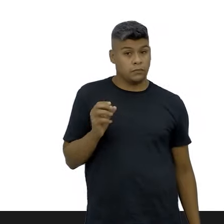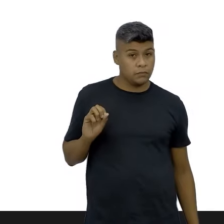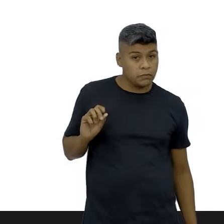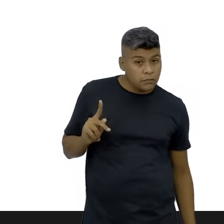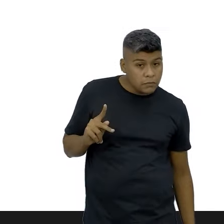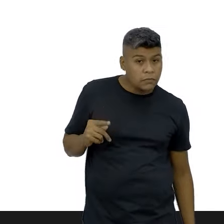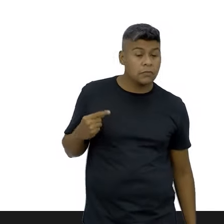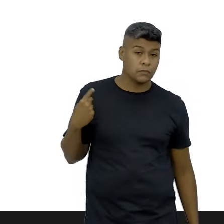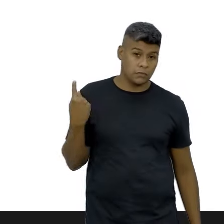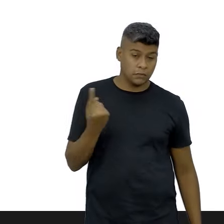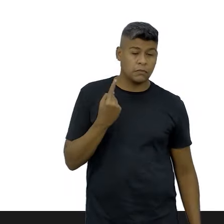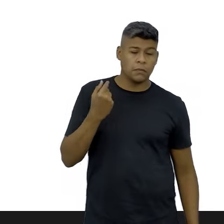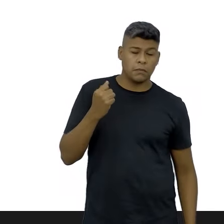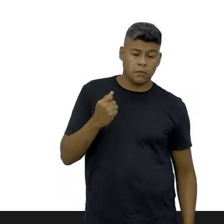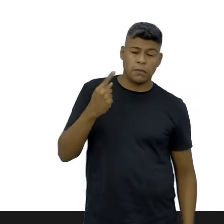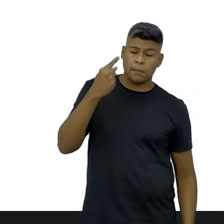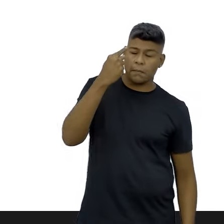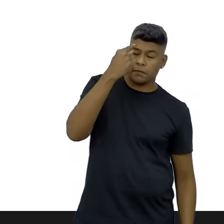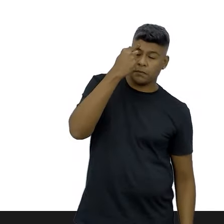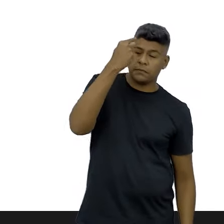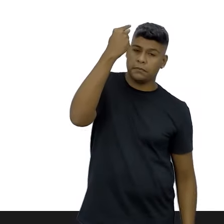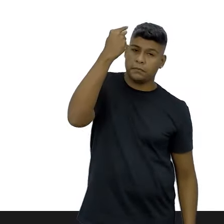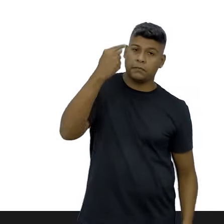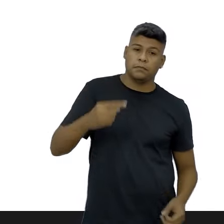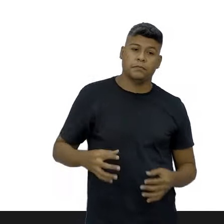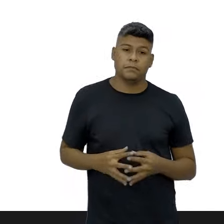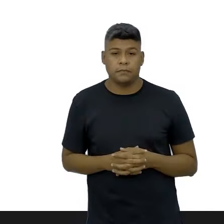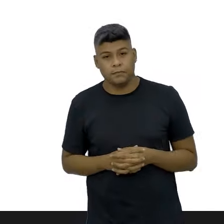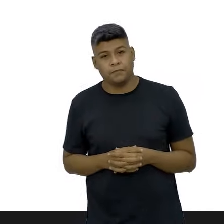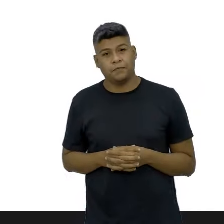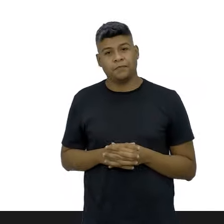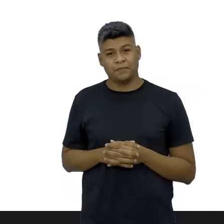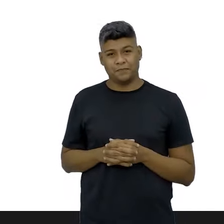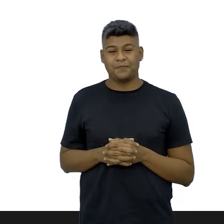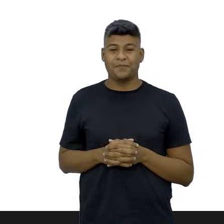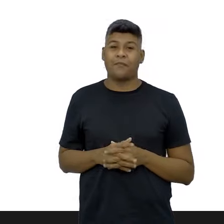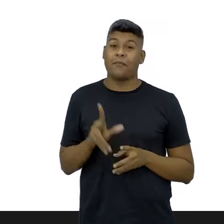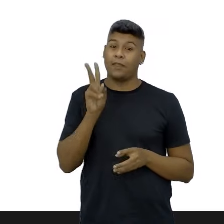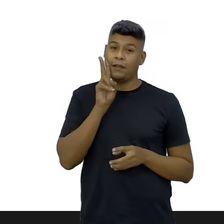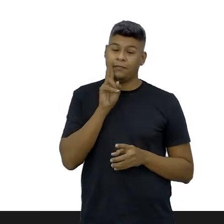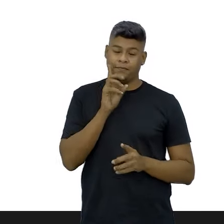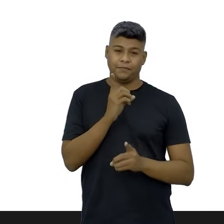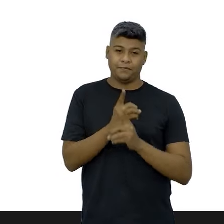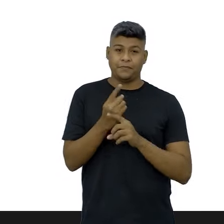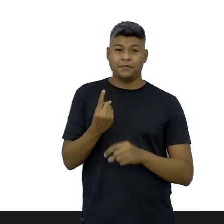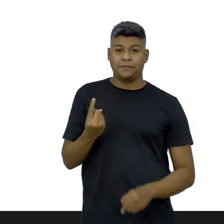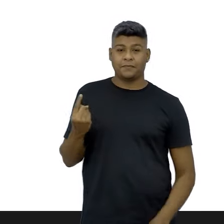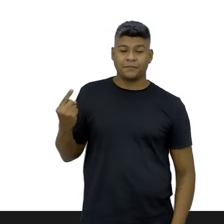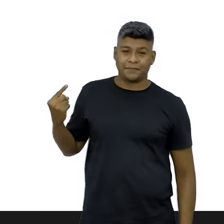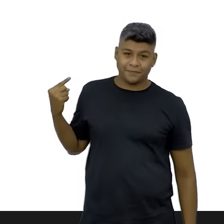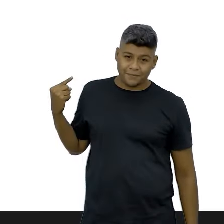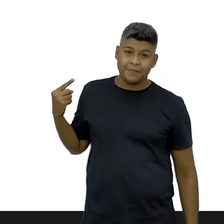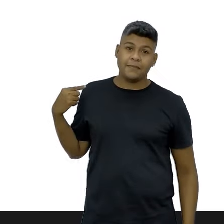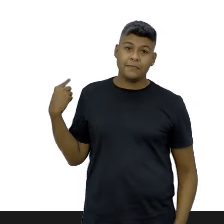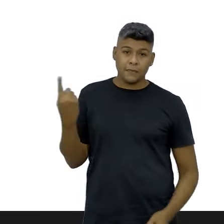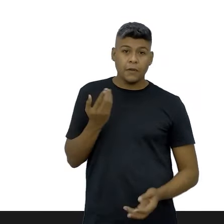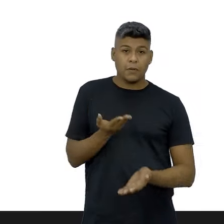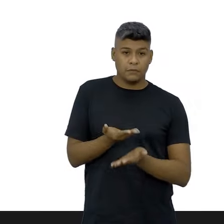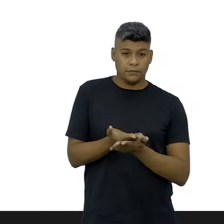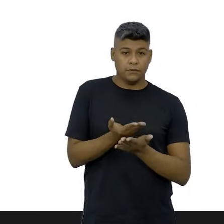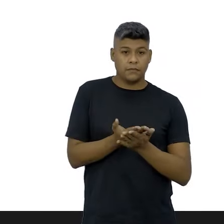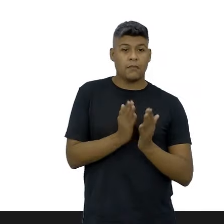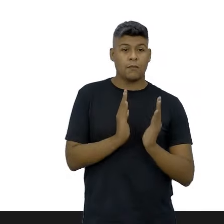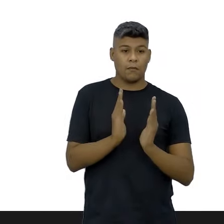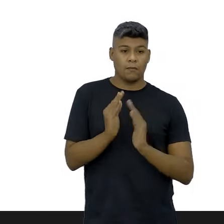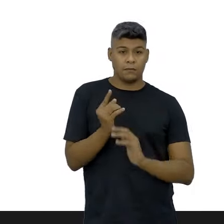que possamos refletir. Vocês lembram, no encontro passado, na sequência 1, quando nós estudamos a sequência